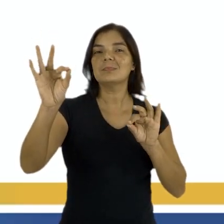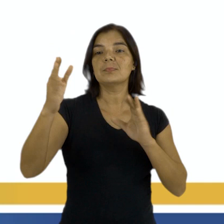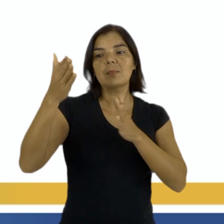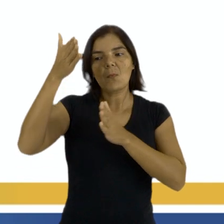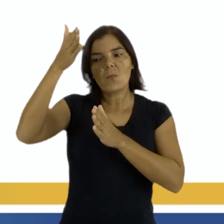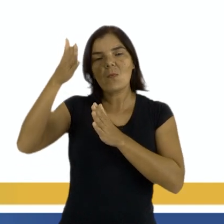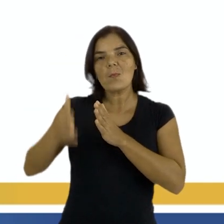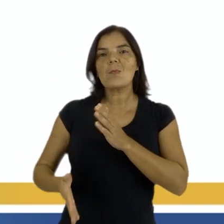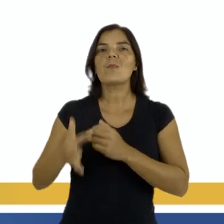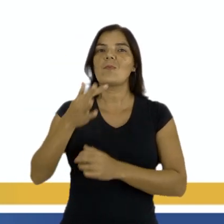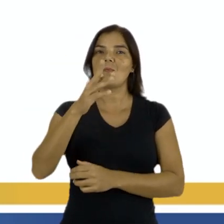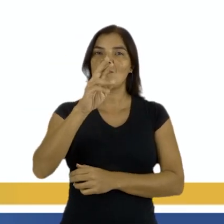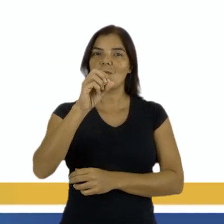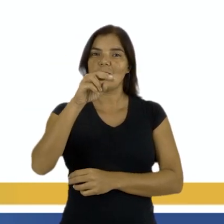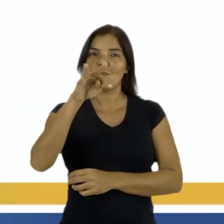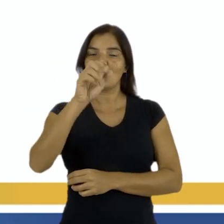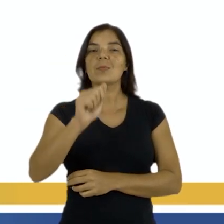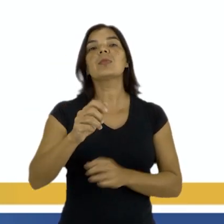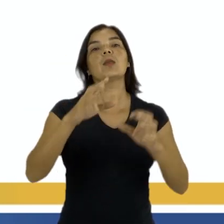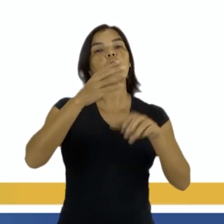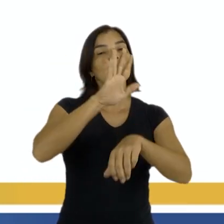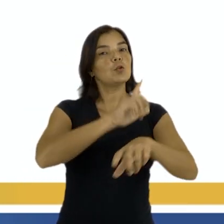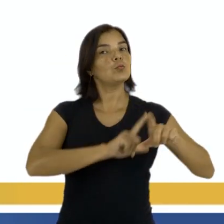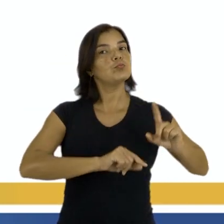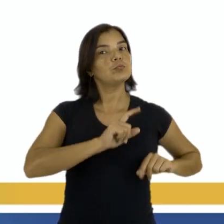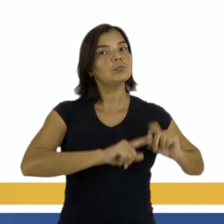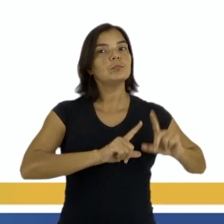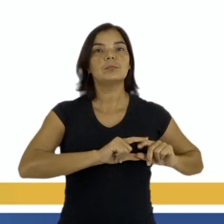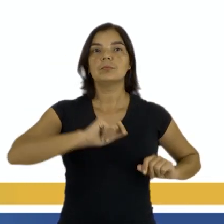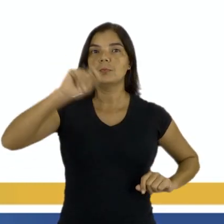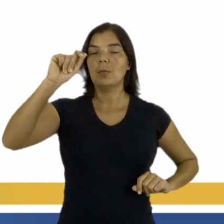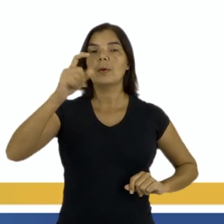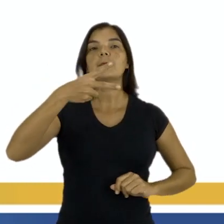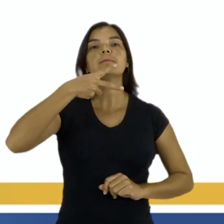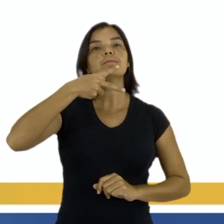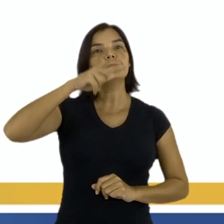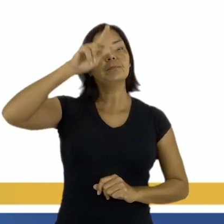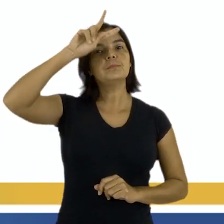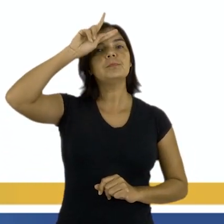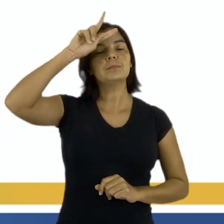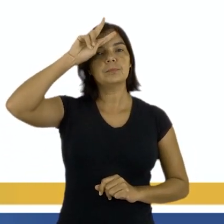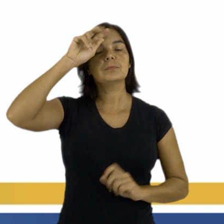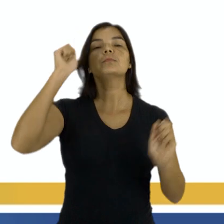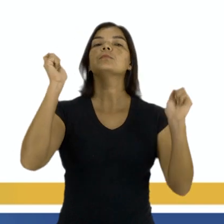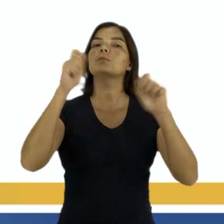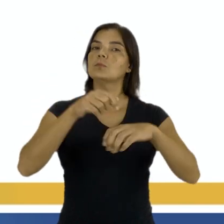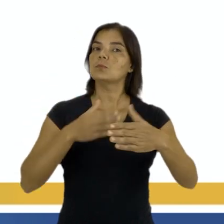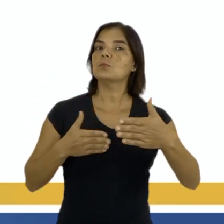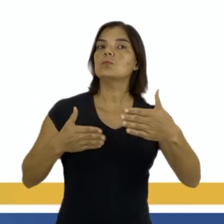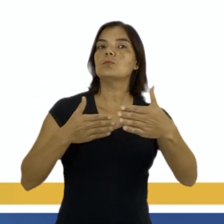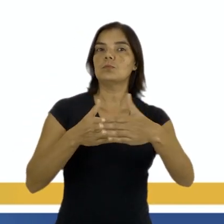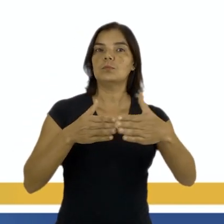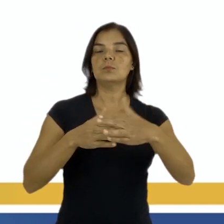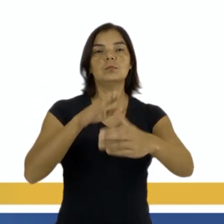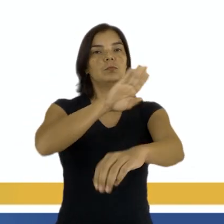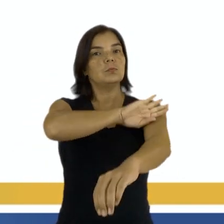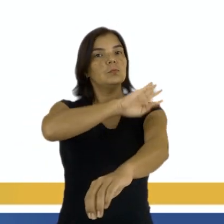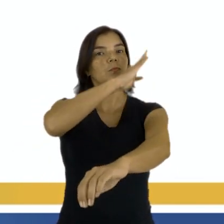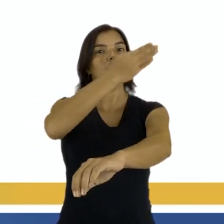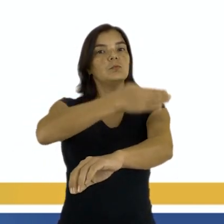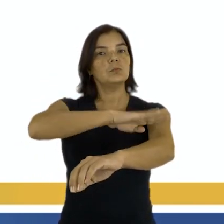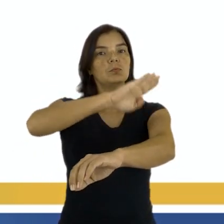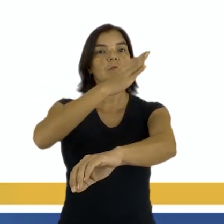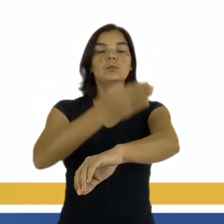né, entre o Acre e Peru. Essa região, essa terra, ela pode ser delimitada por montanhas,